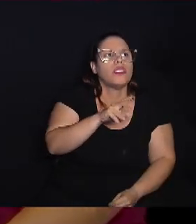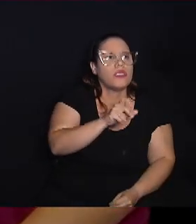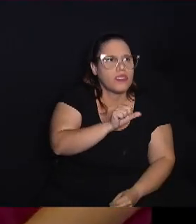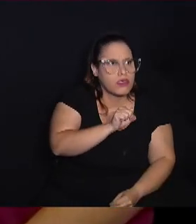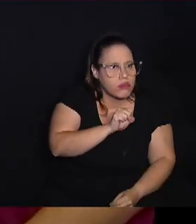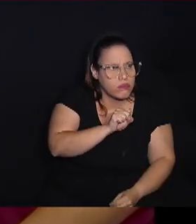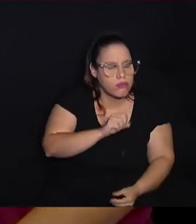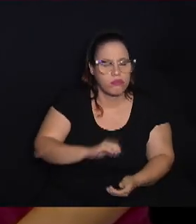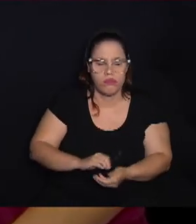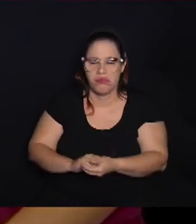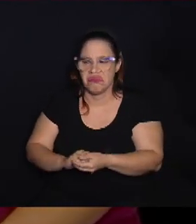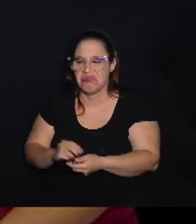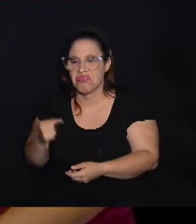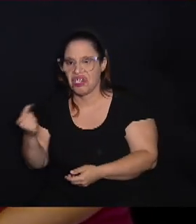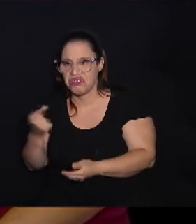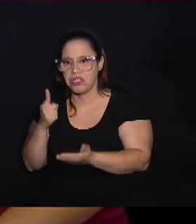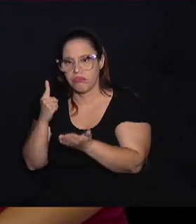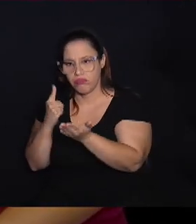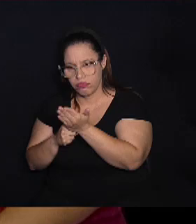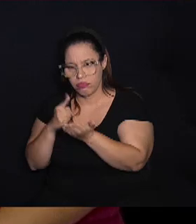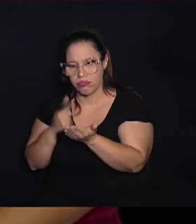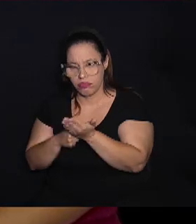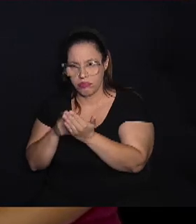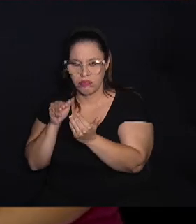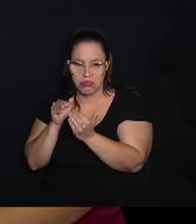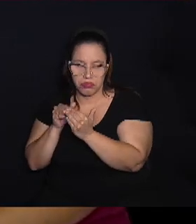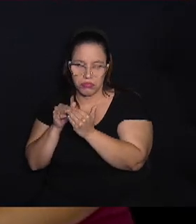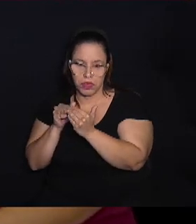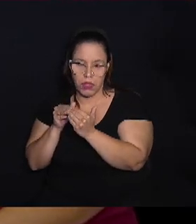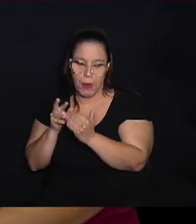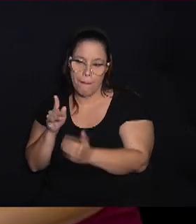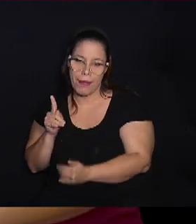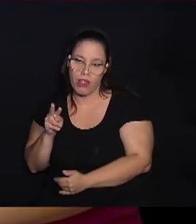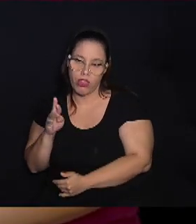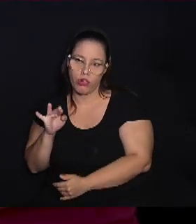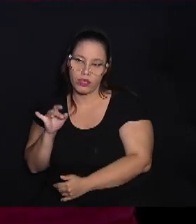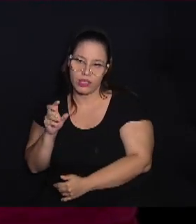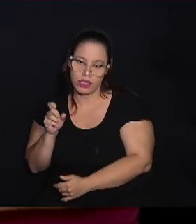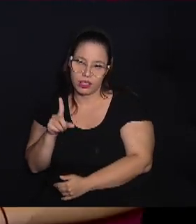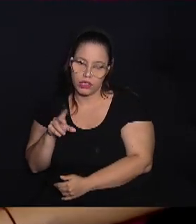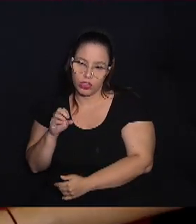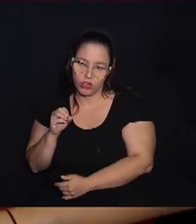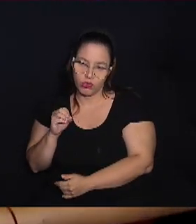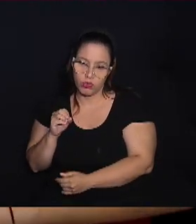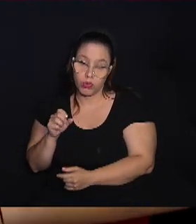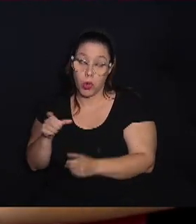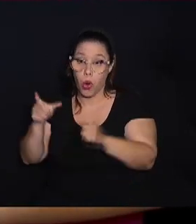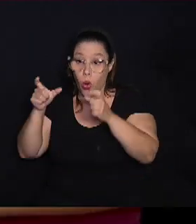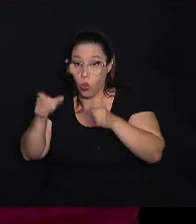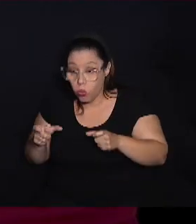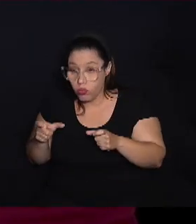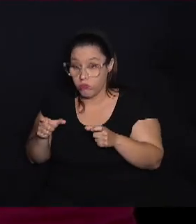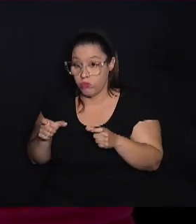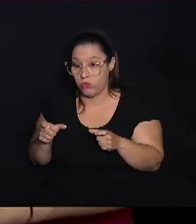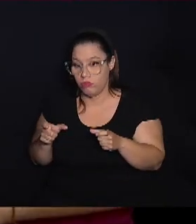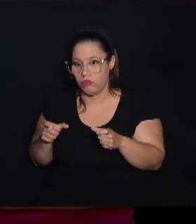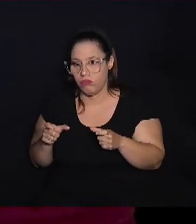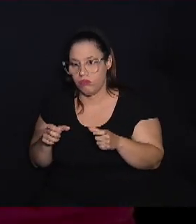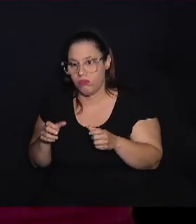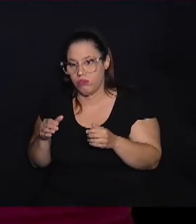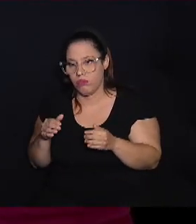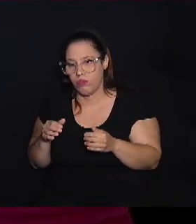costuma agendar, dependendo de patrocínio, então depende muito onde a gente consegue patrocínio, né?